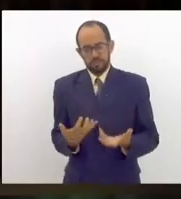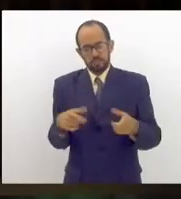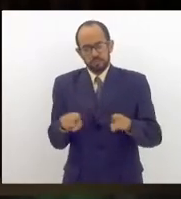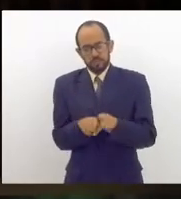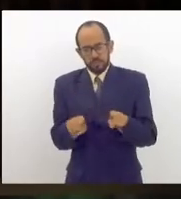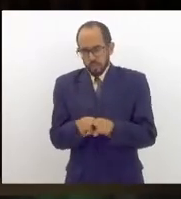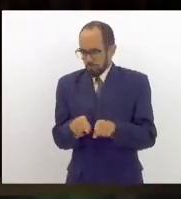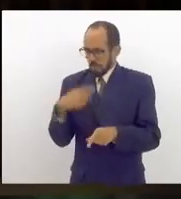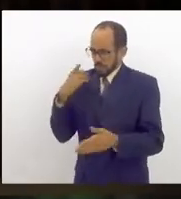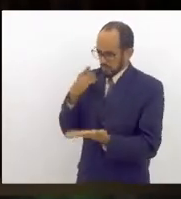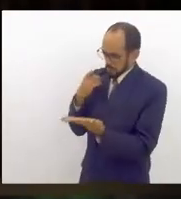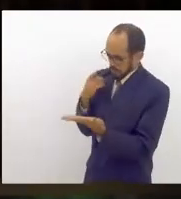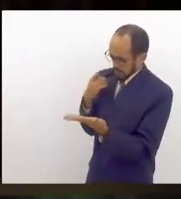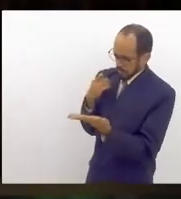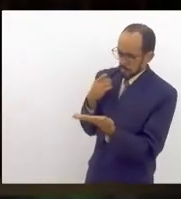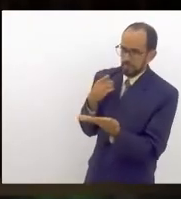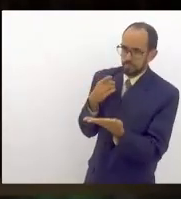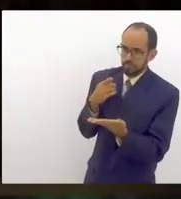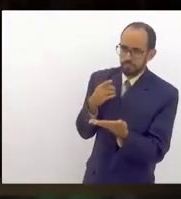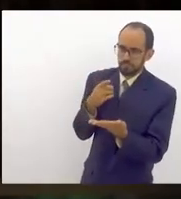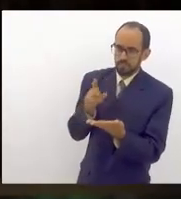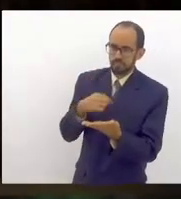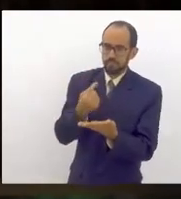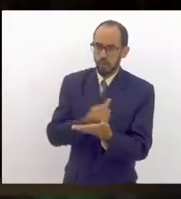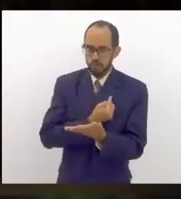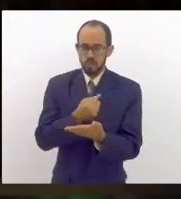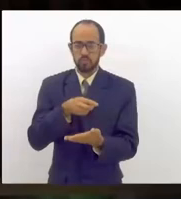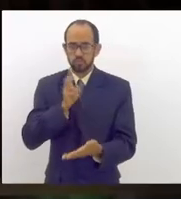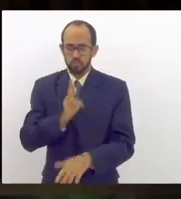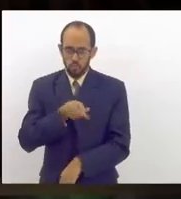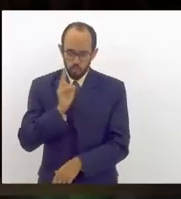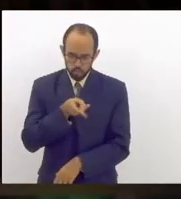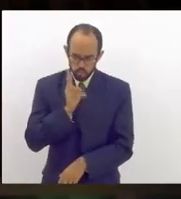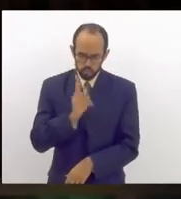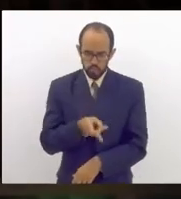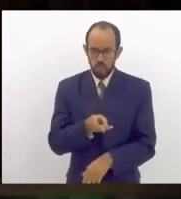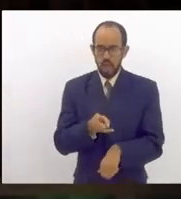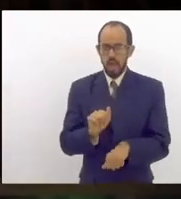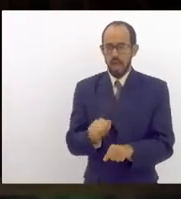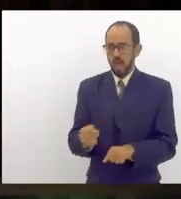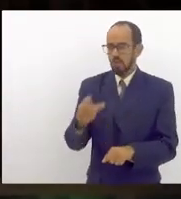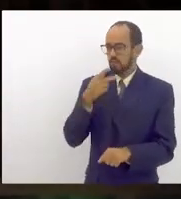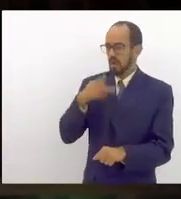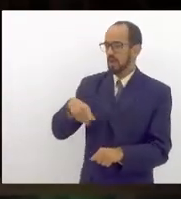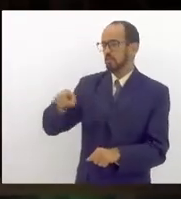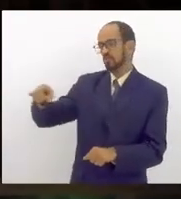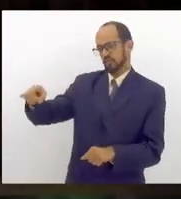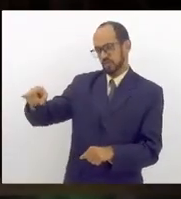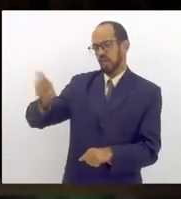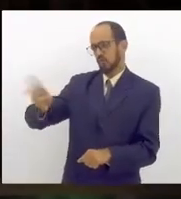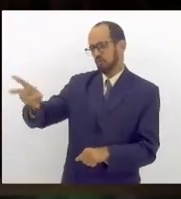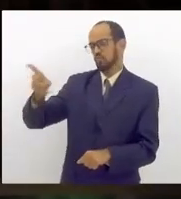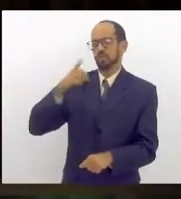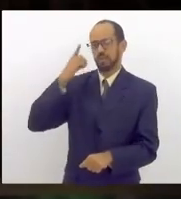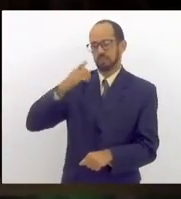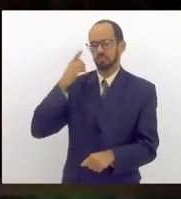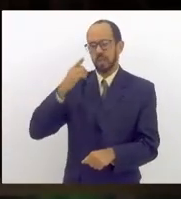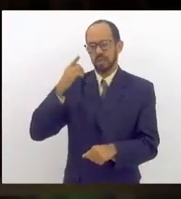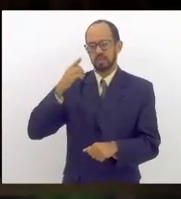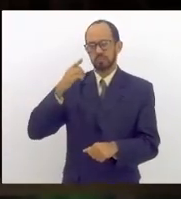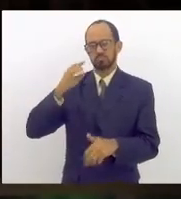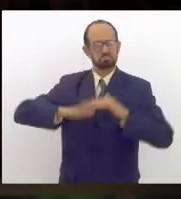deputada e eu vou continuar nós vamos continuar tratando a deputada dessa maneira independente do que aconteceu